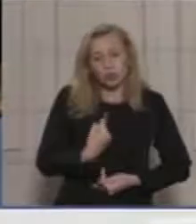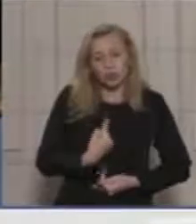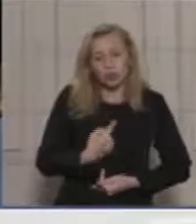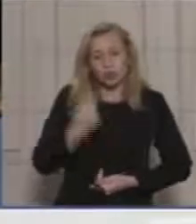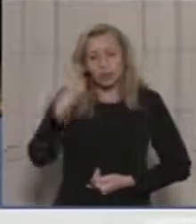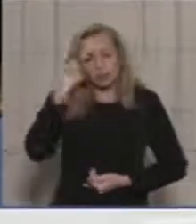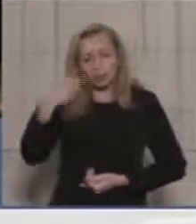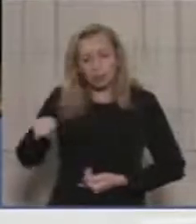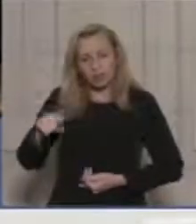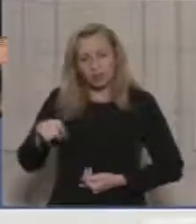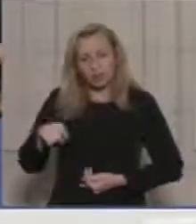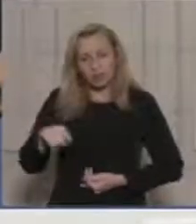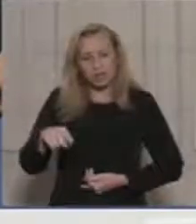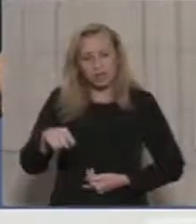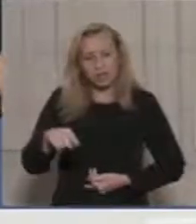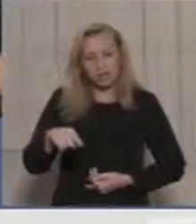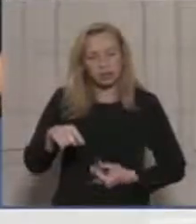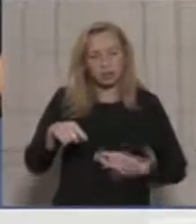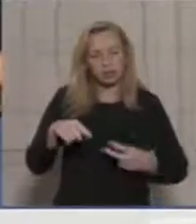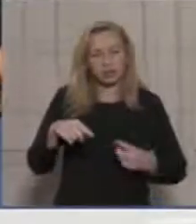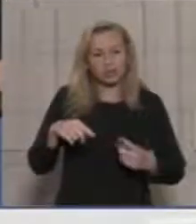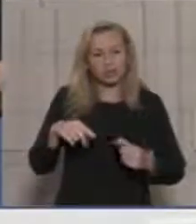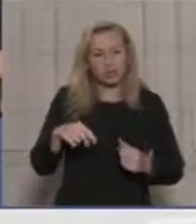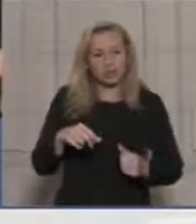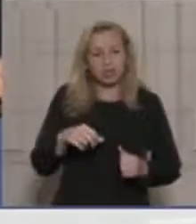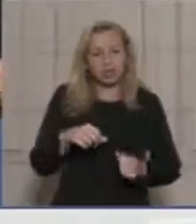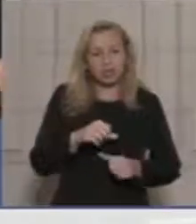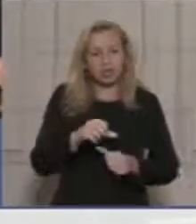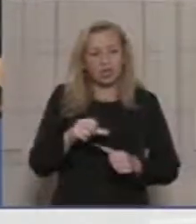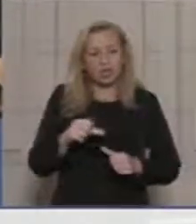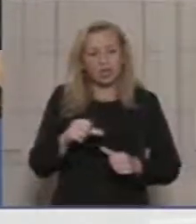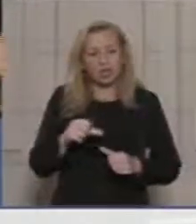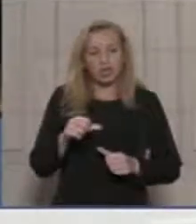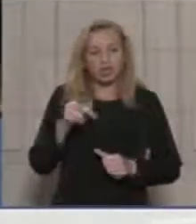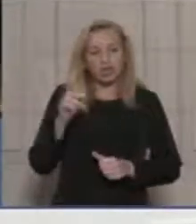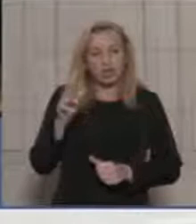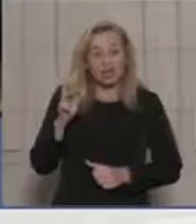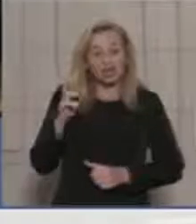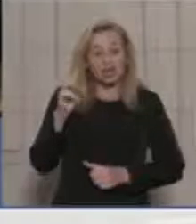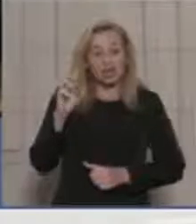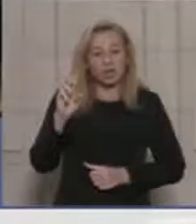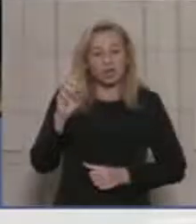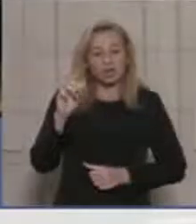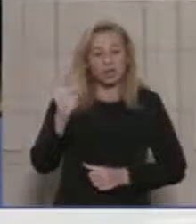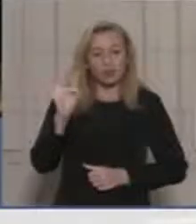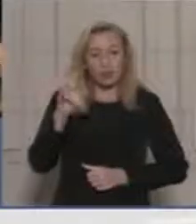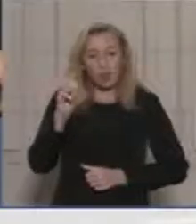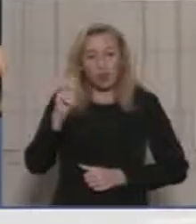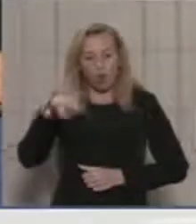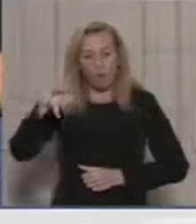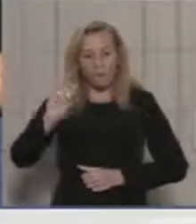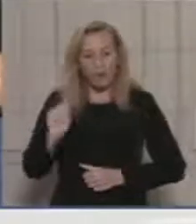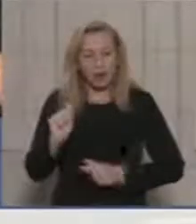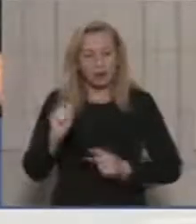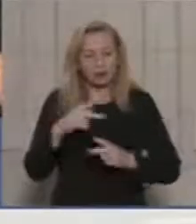reforma da Previdência para o Congresso Nacional. Reforma da Previdência